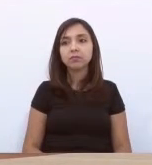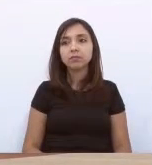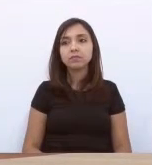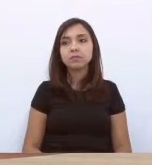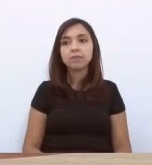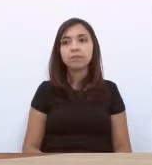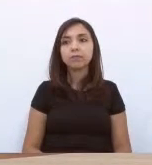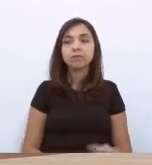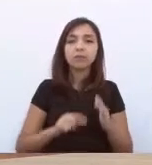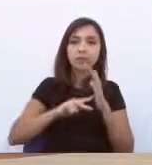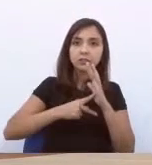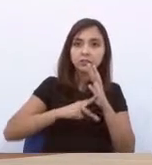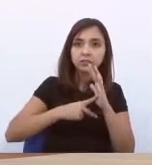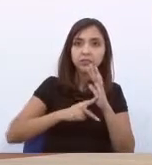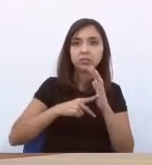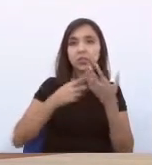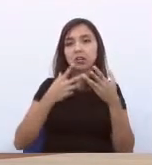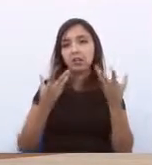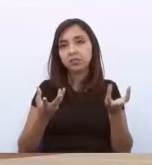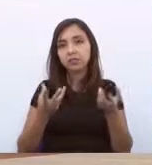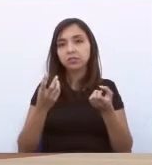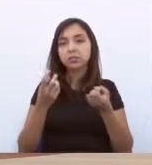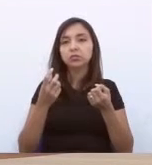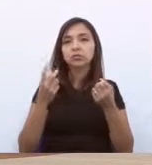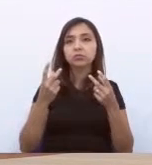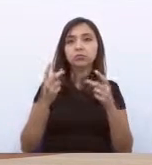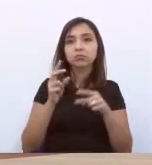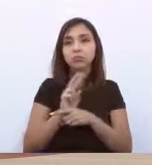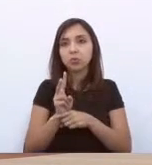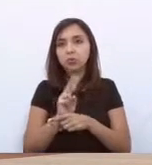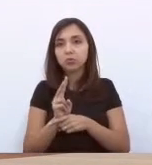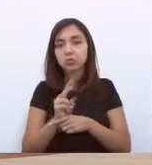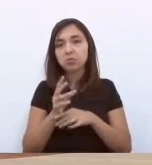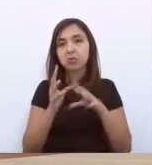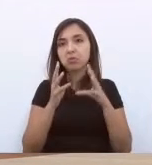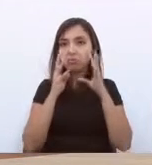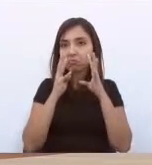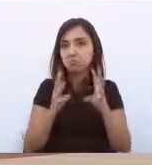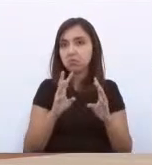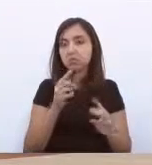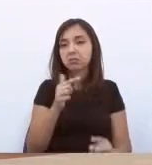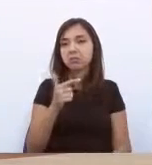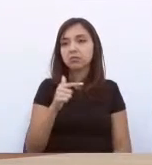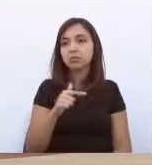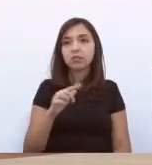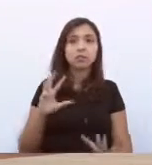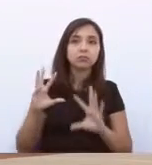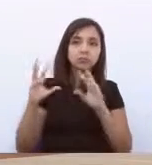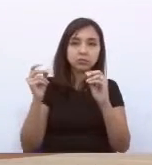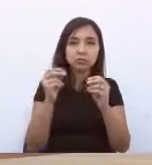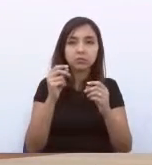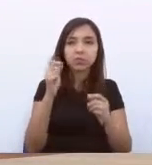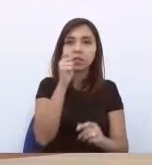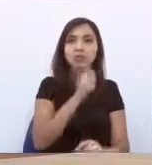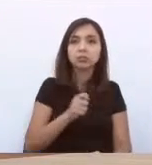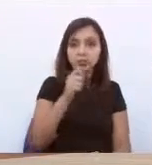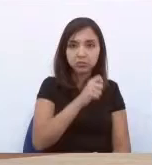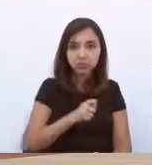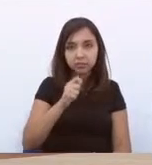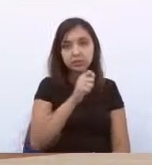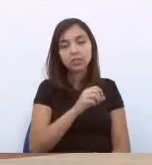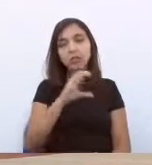de sindicato dos micros de condutor. Eu não ouvi de nenhuma associação, de